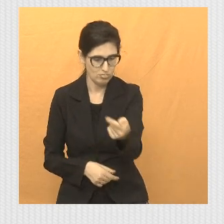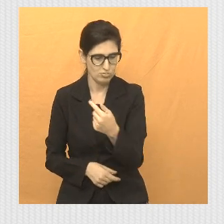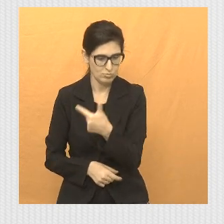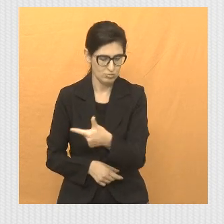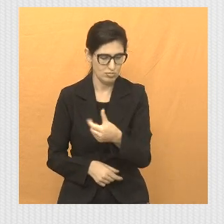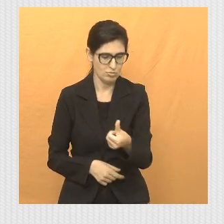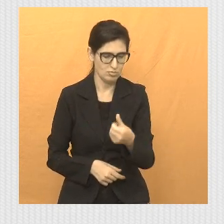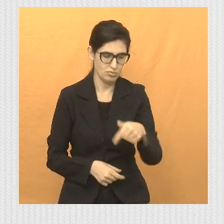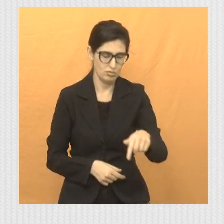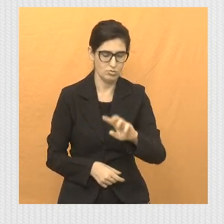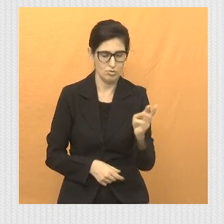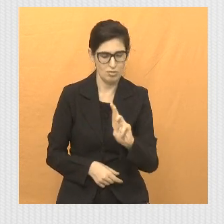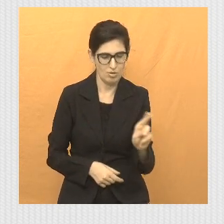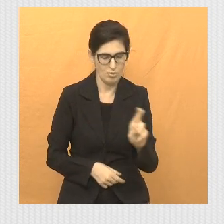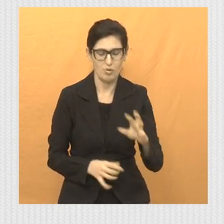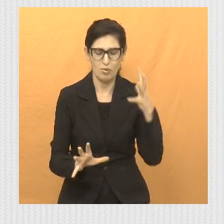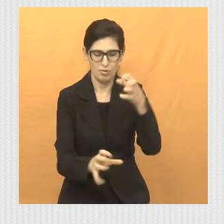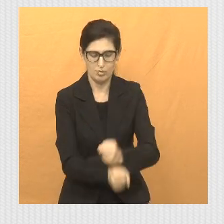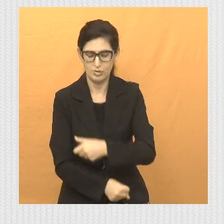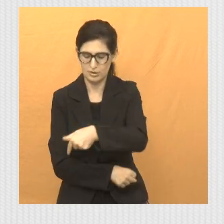22.169.217, totalizando R$